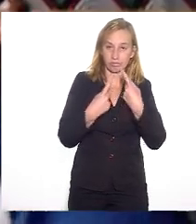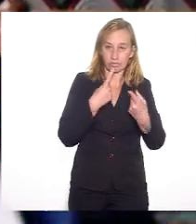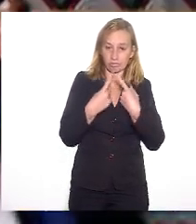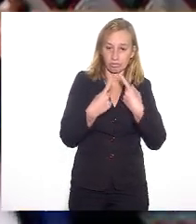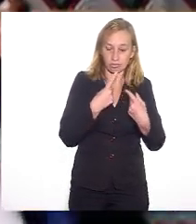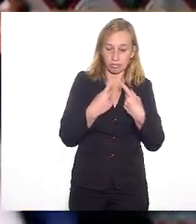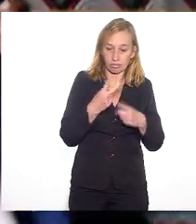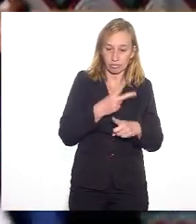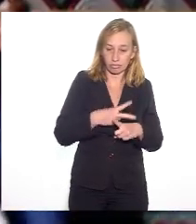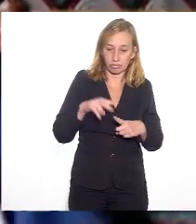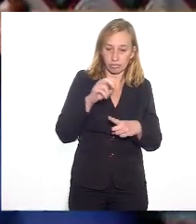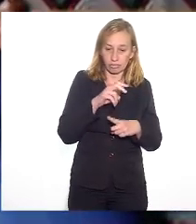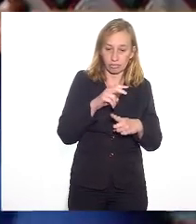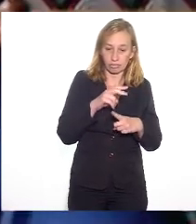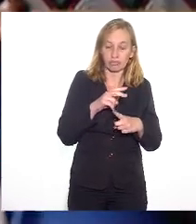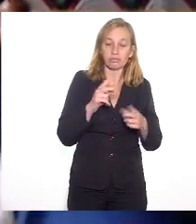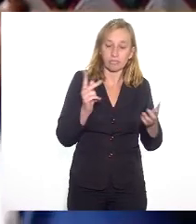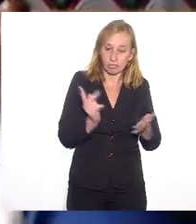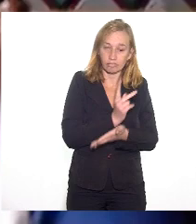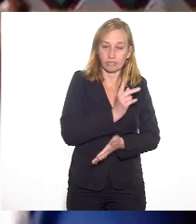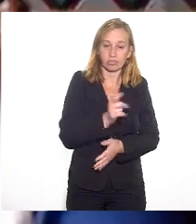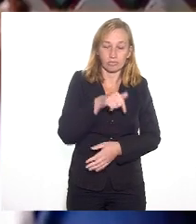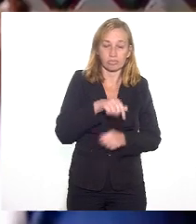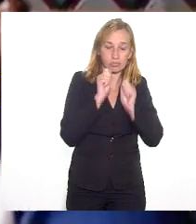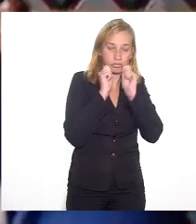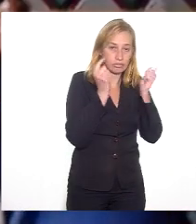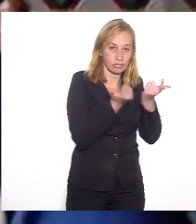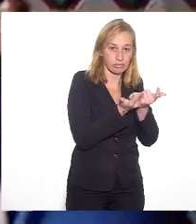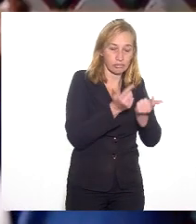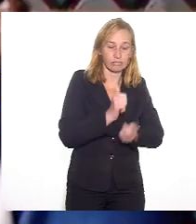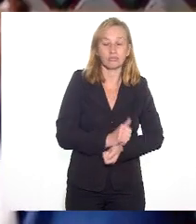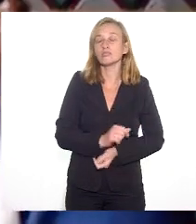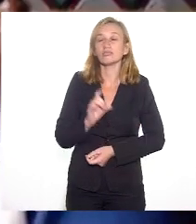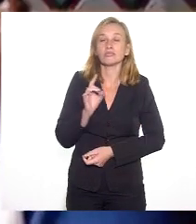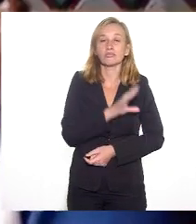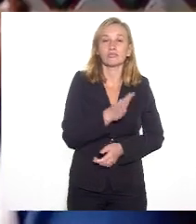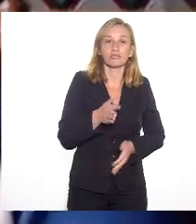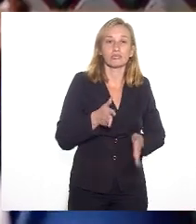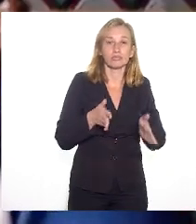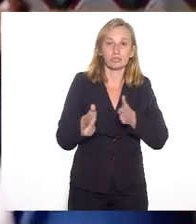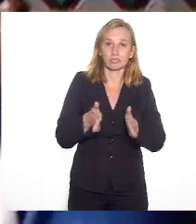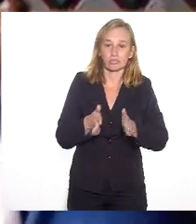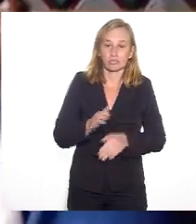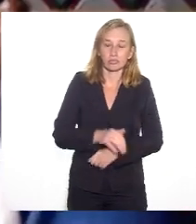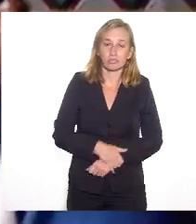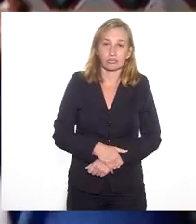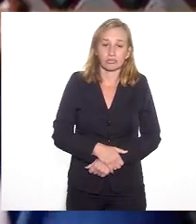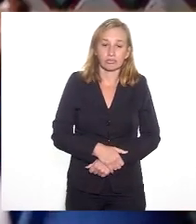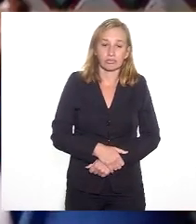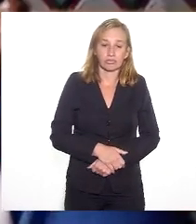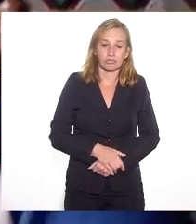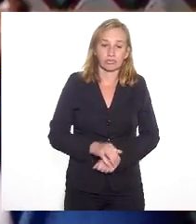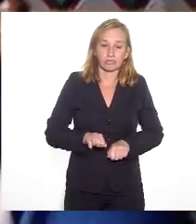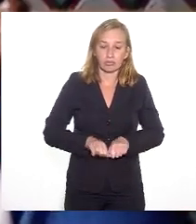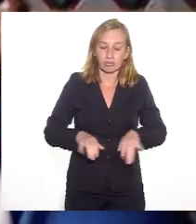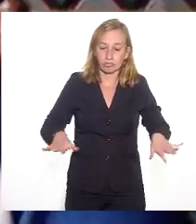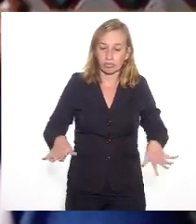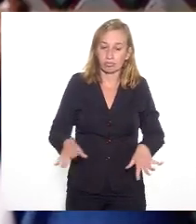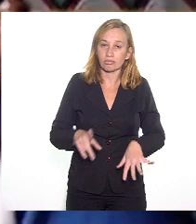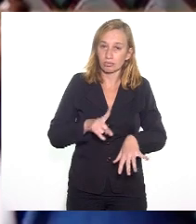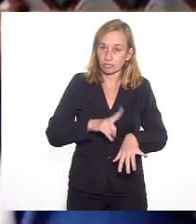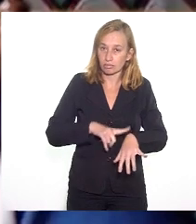como vem sendo feito aqui na Assembleia Legislativa nesse último período, principalmente em pandemia, né? O